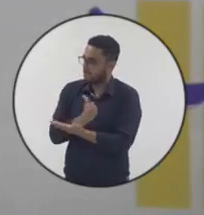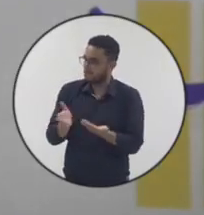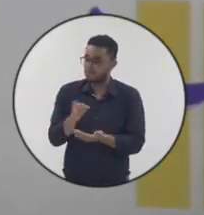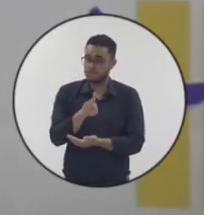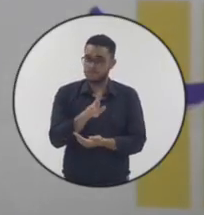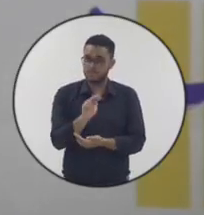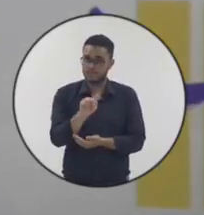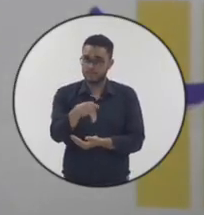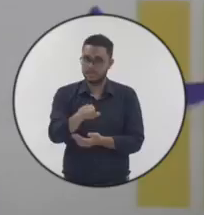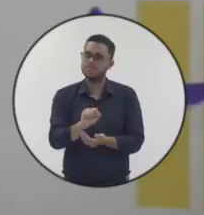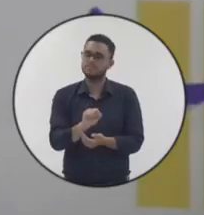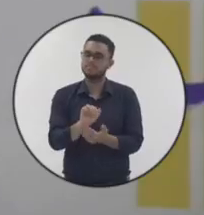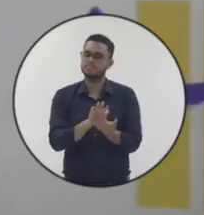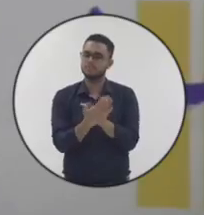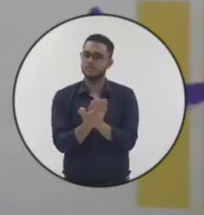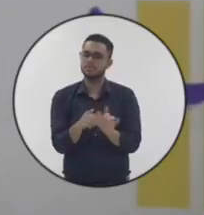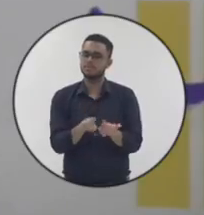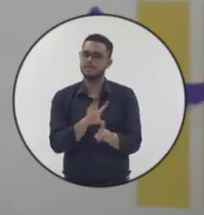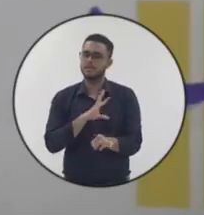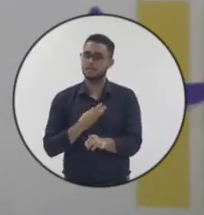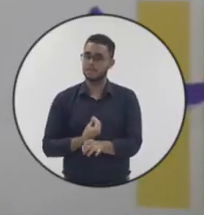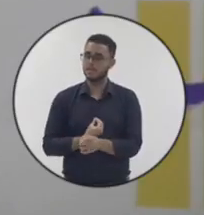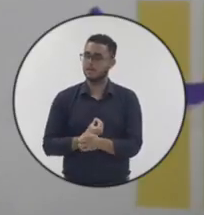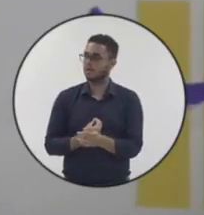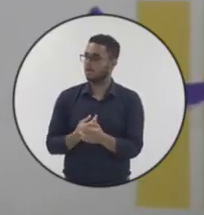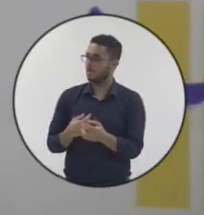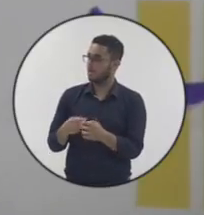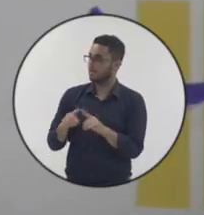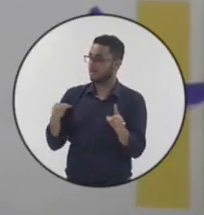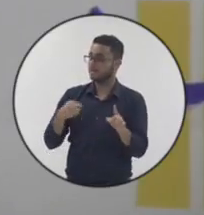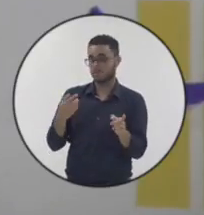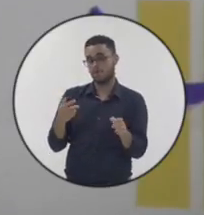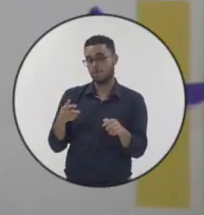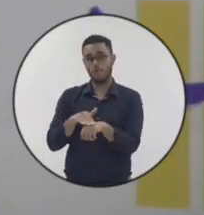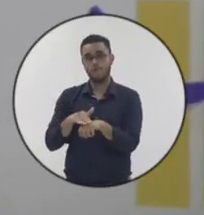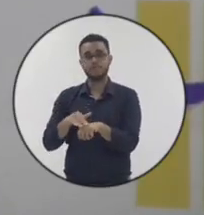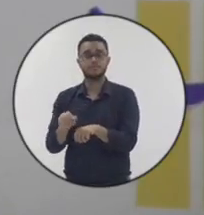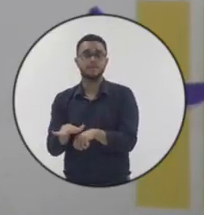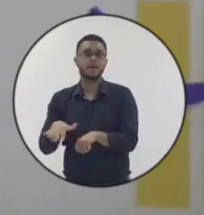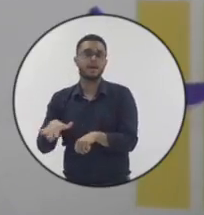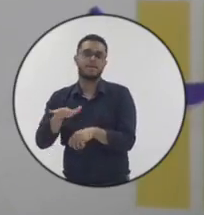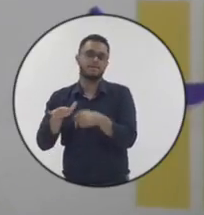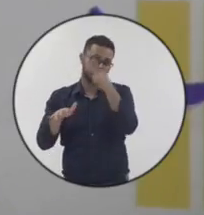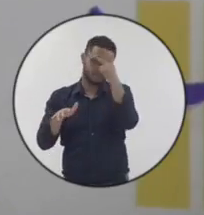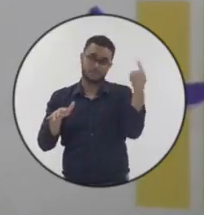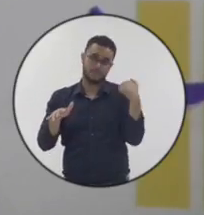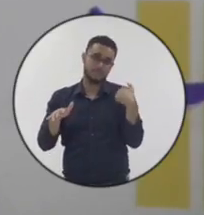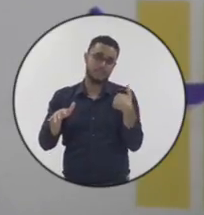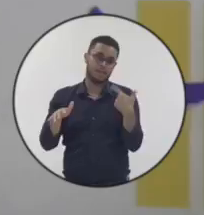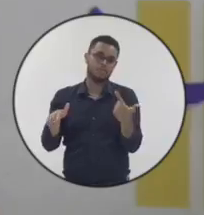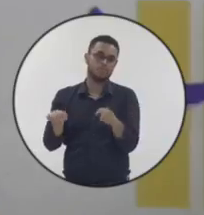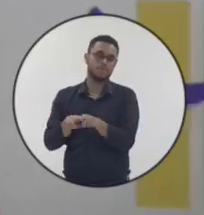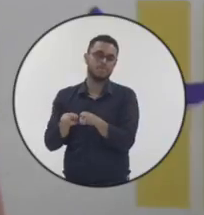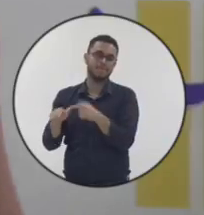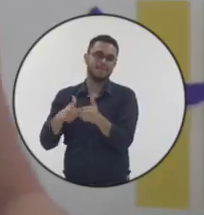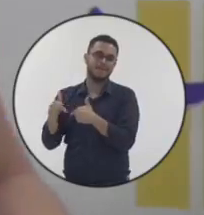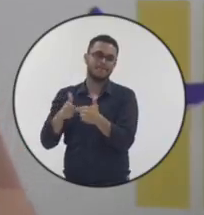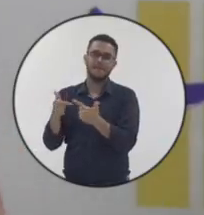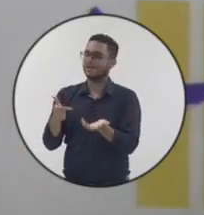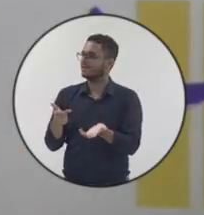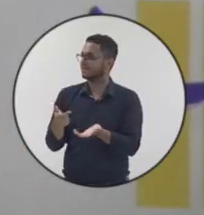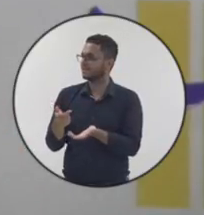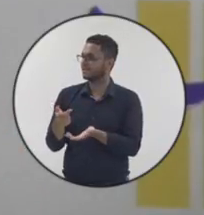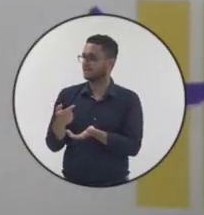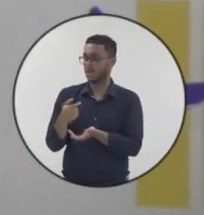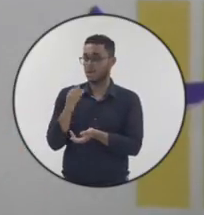transexuais, falo para uma área de produção de conhecimento, onde também atuo, né, daqui a poucos dias, doutora